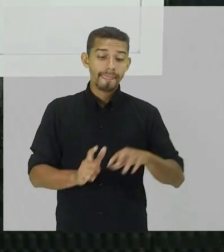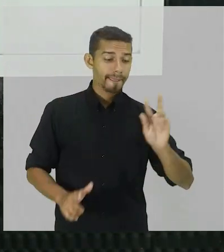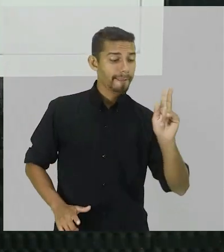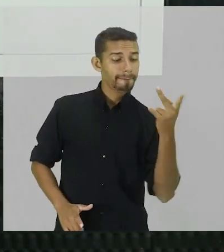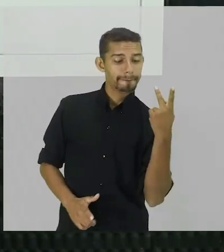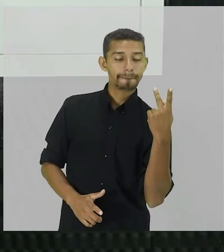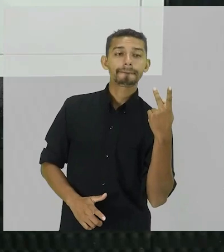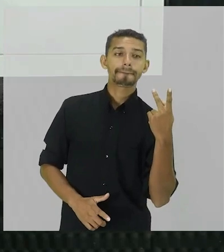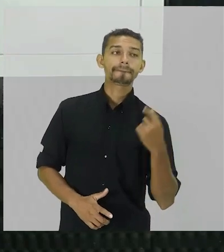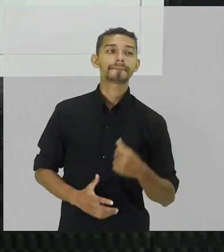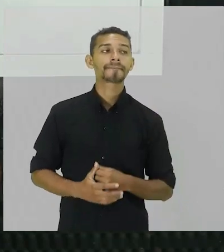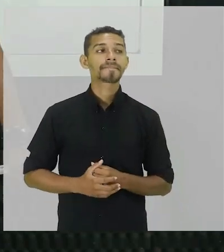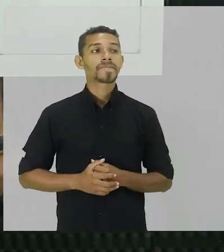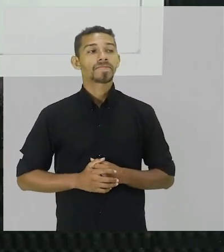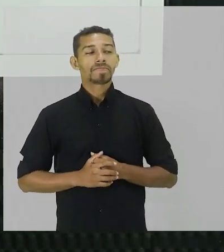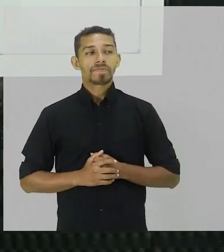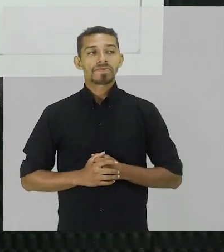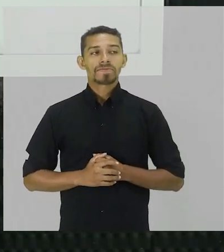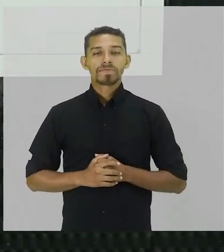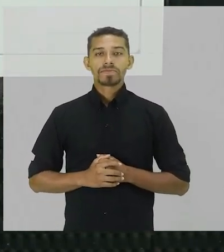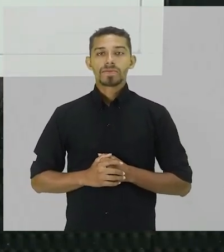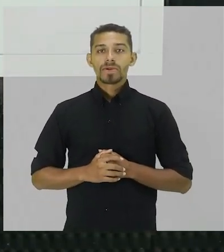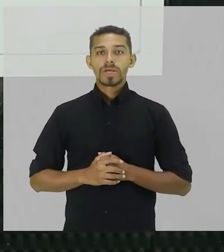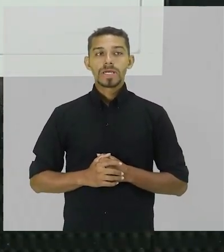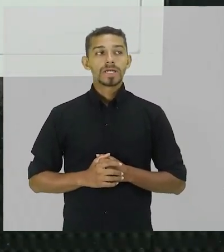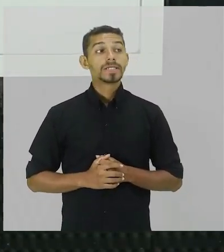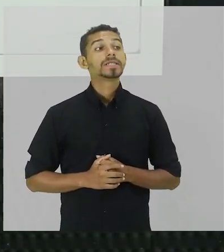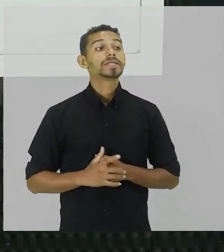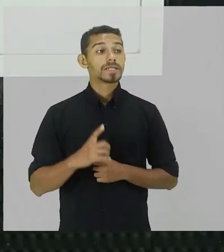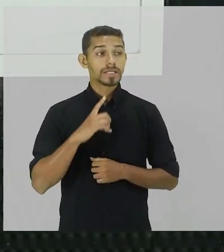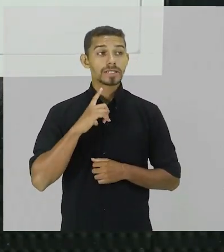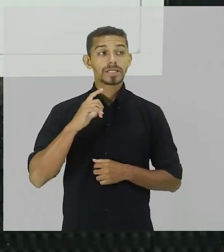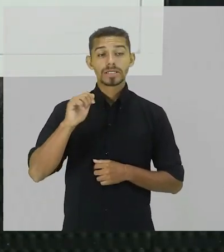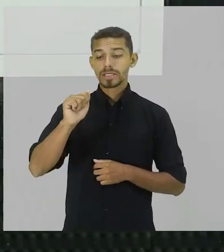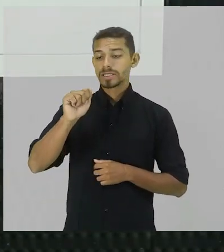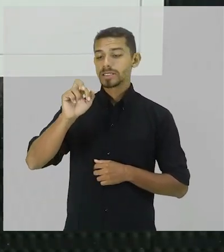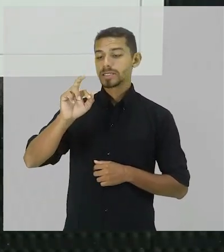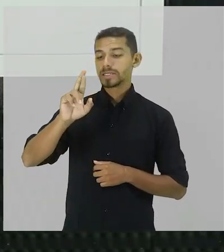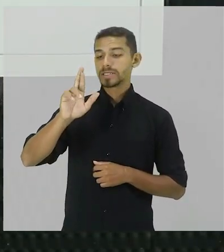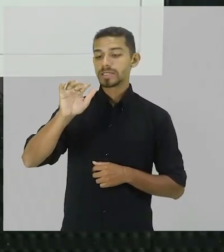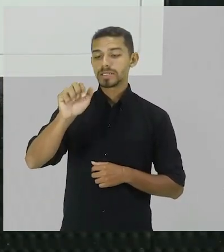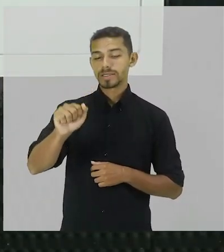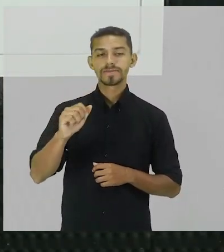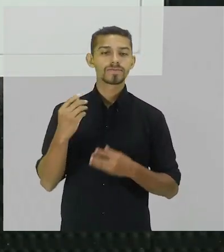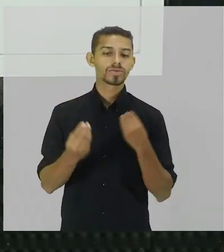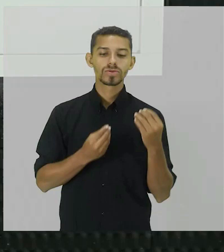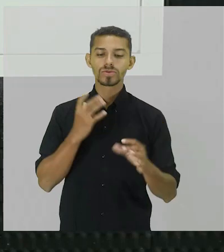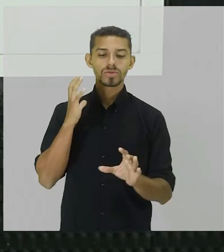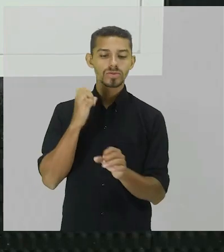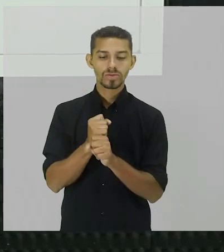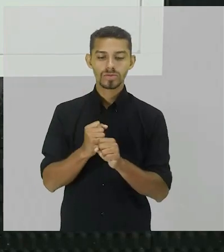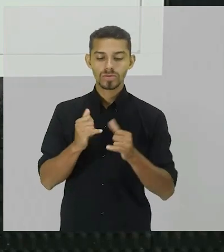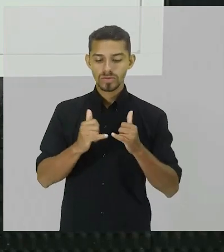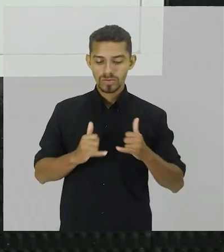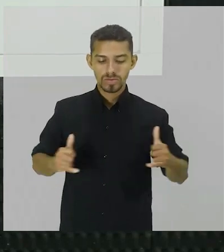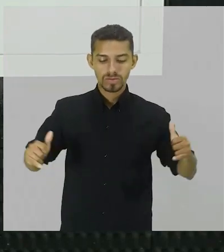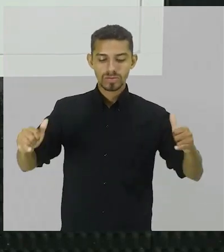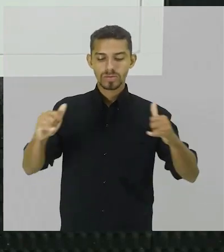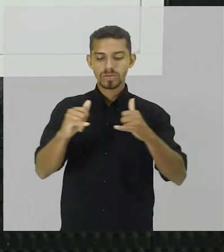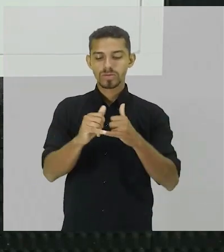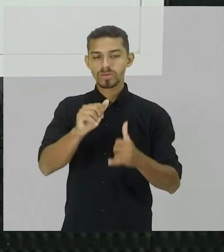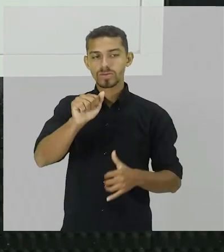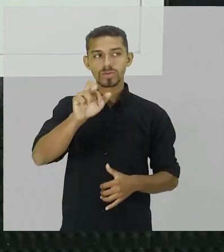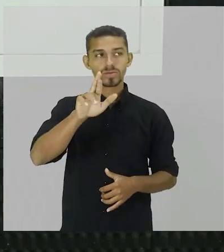né? Então, o que a gente pode fazer, turma? Olha, ele me deu a área. Como é que se calcula a área de um círculo? A área